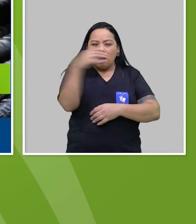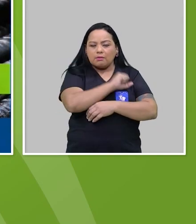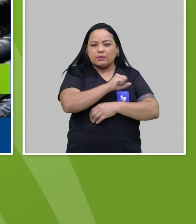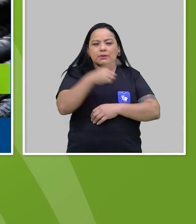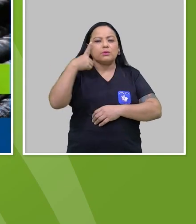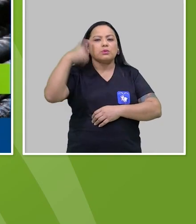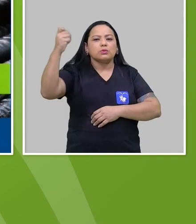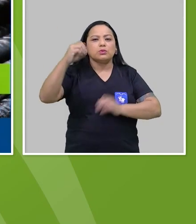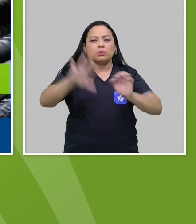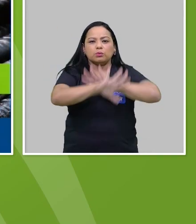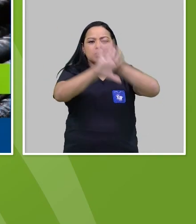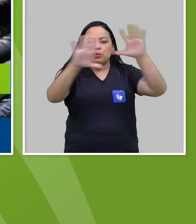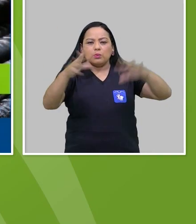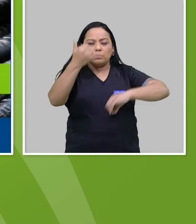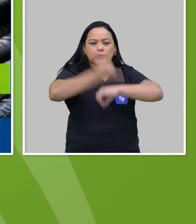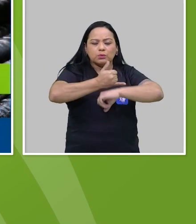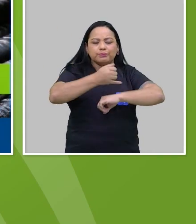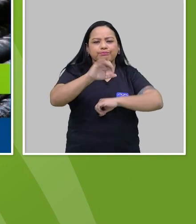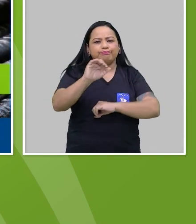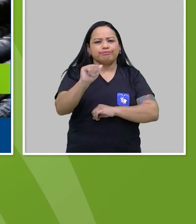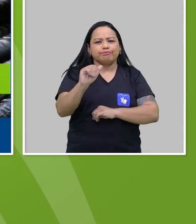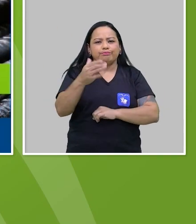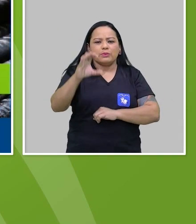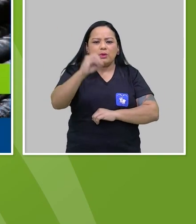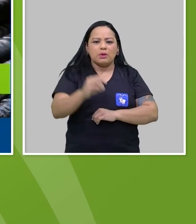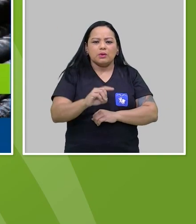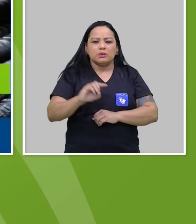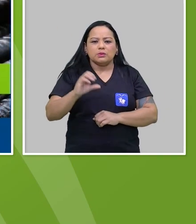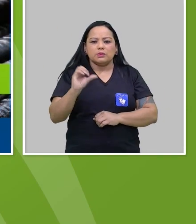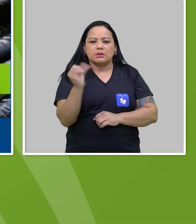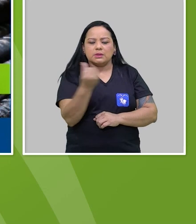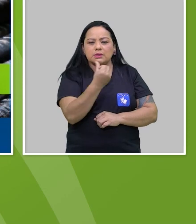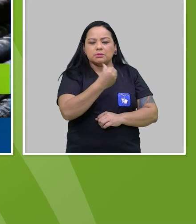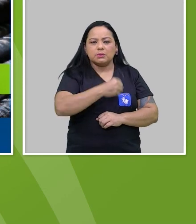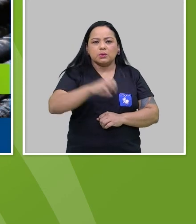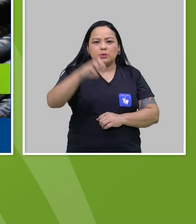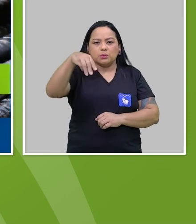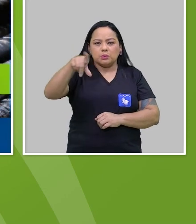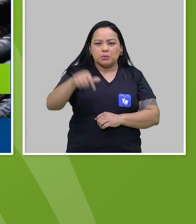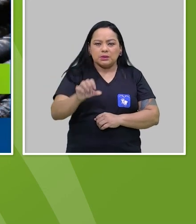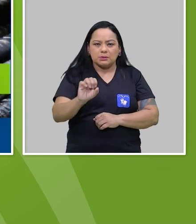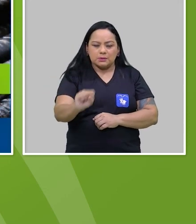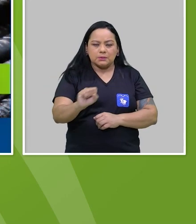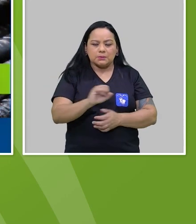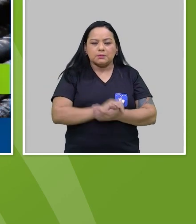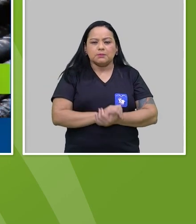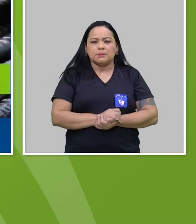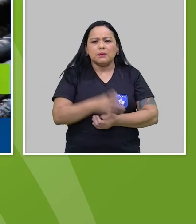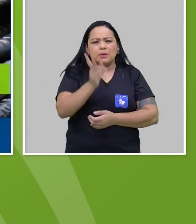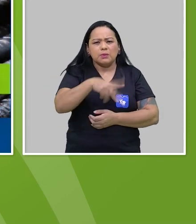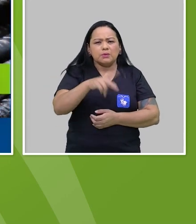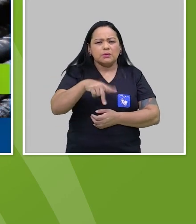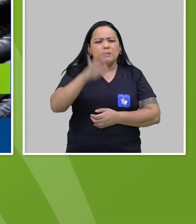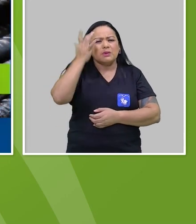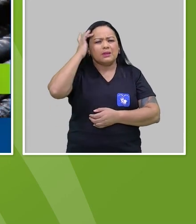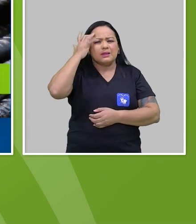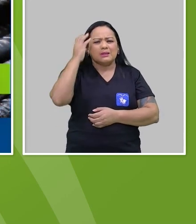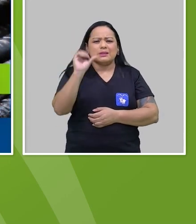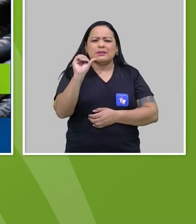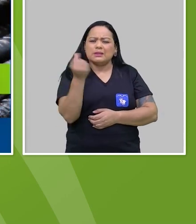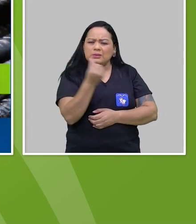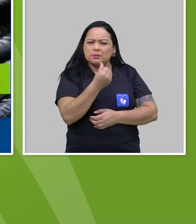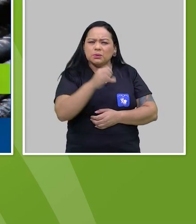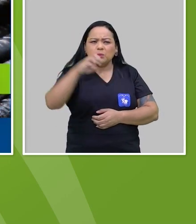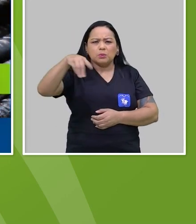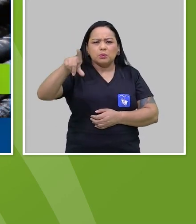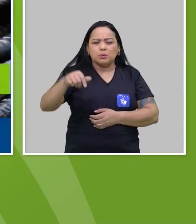som no aço é de 6.000 metros por segundo. Pensou a cada segundo 6.000 metros? É por